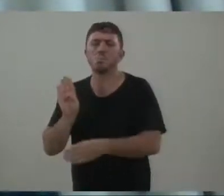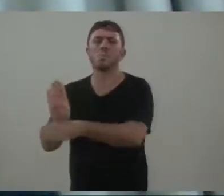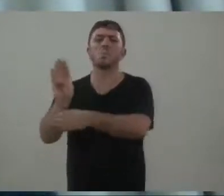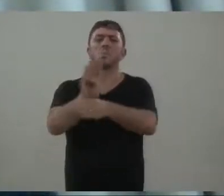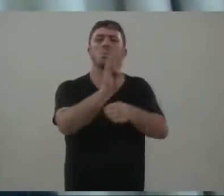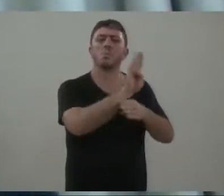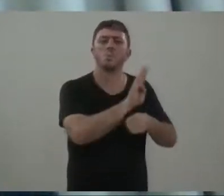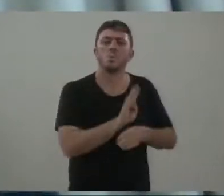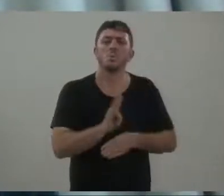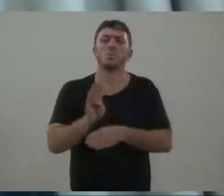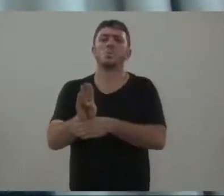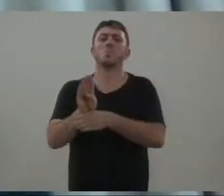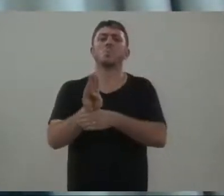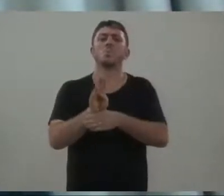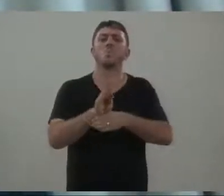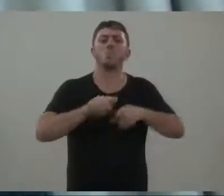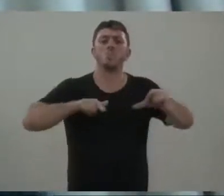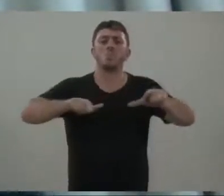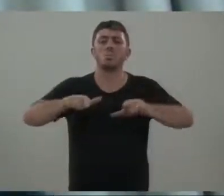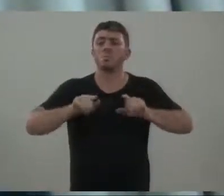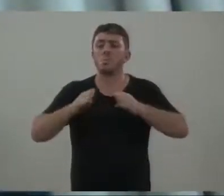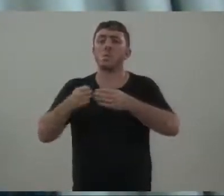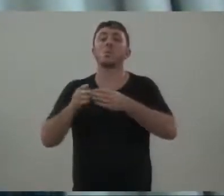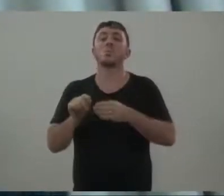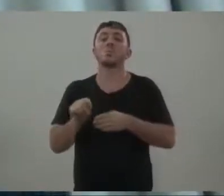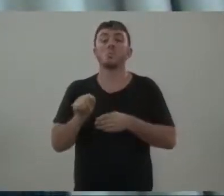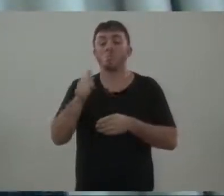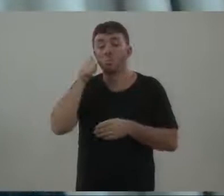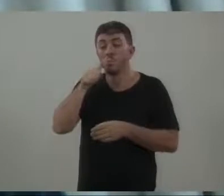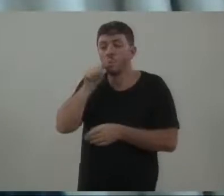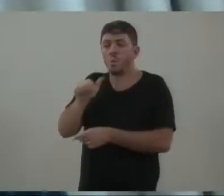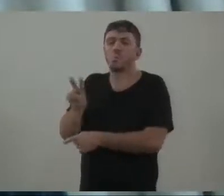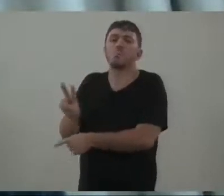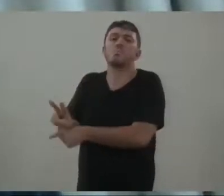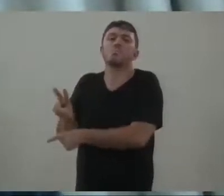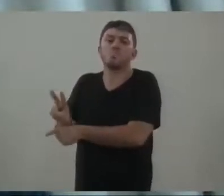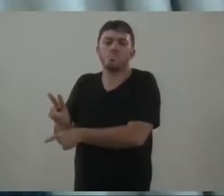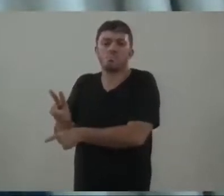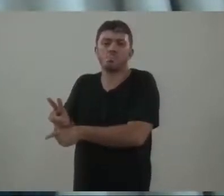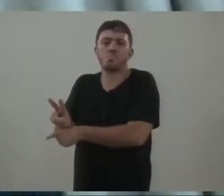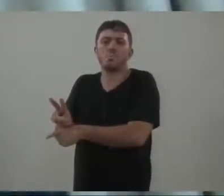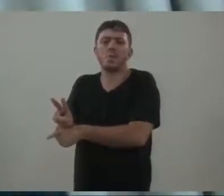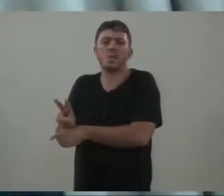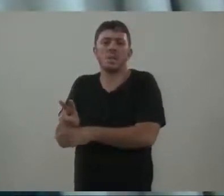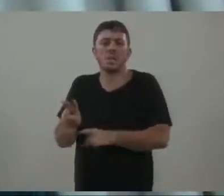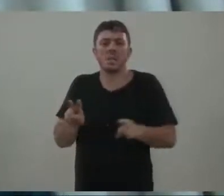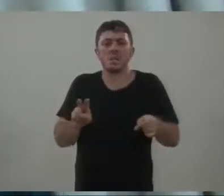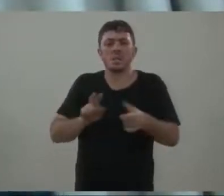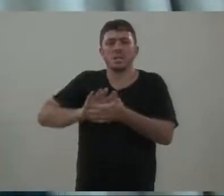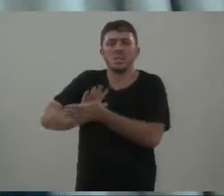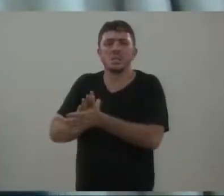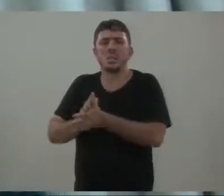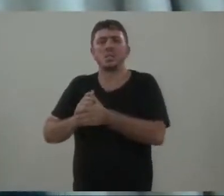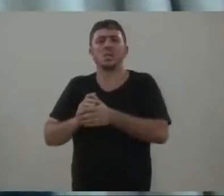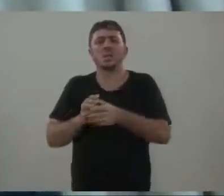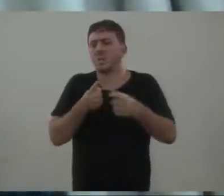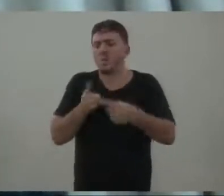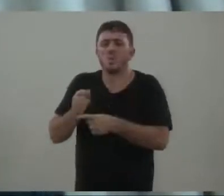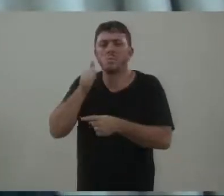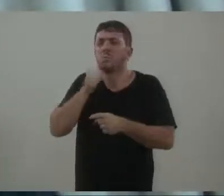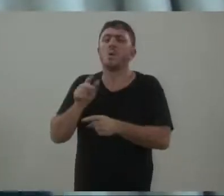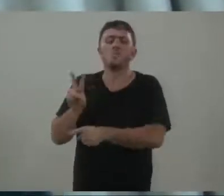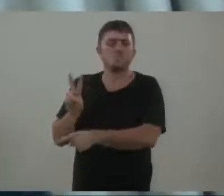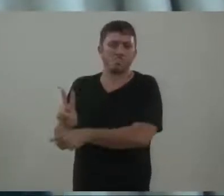trabalho voltado à proteção à mulher, a esse tipo de crimes, voltado à violência